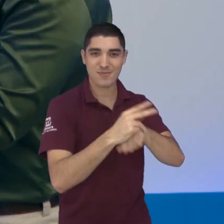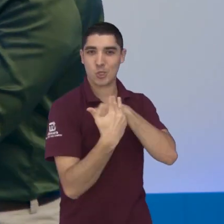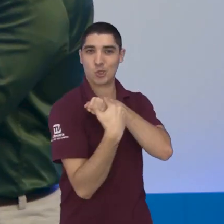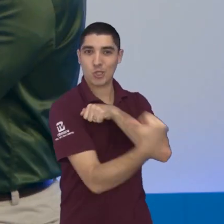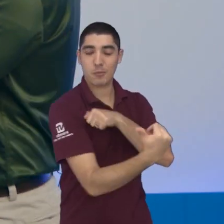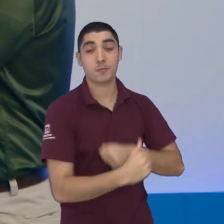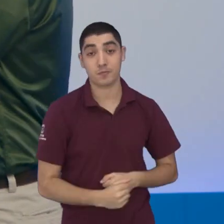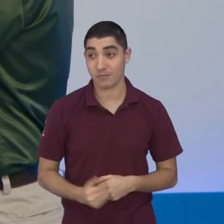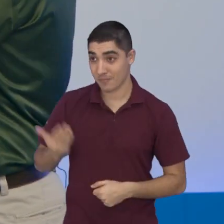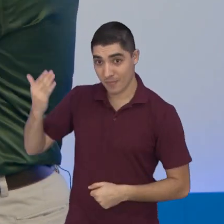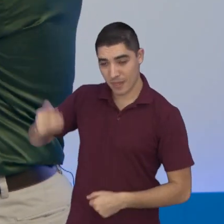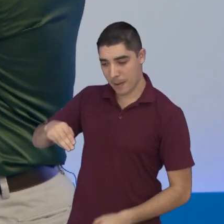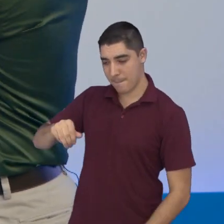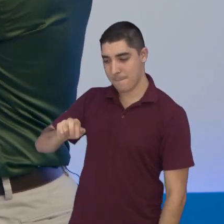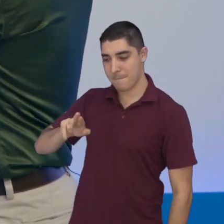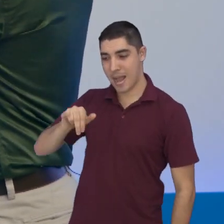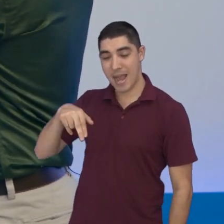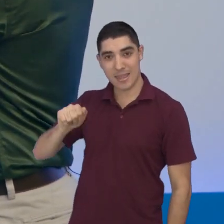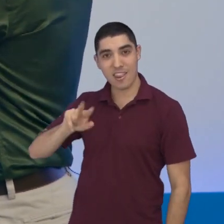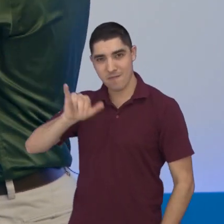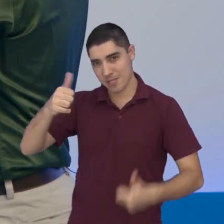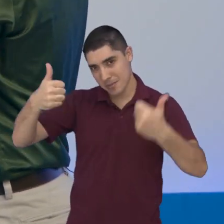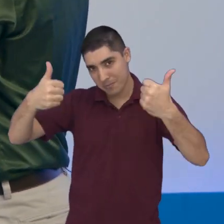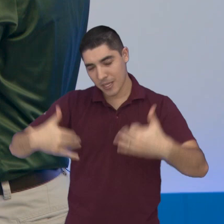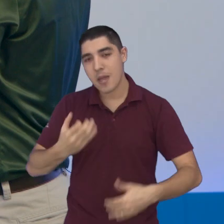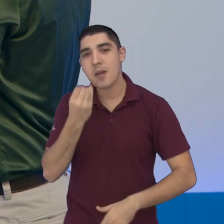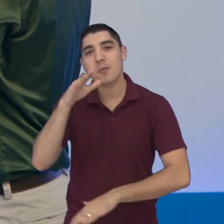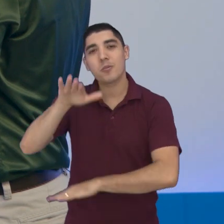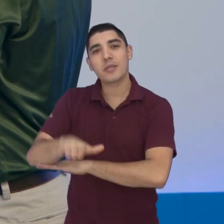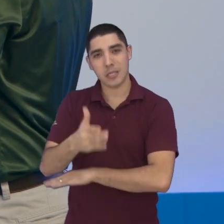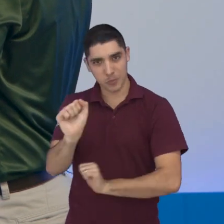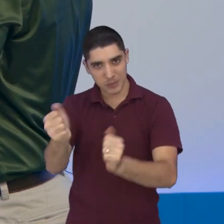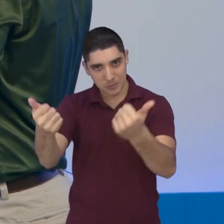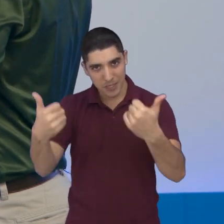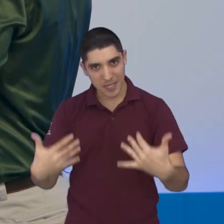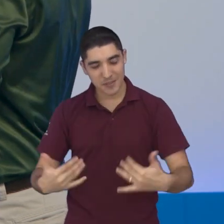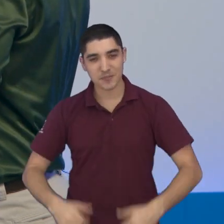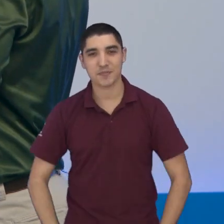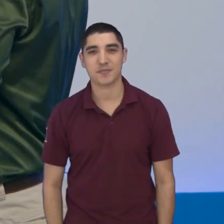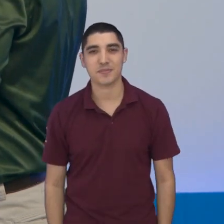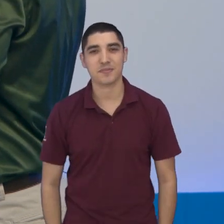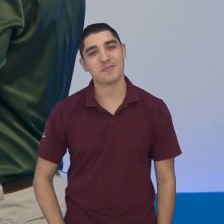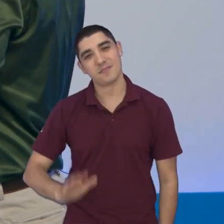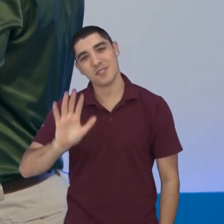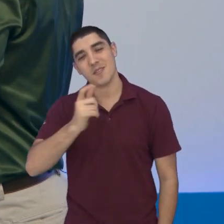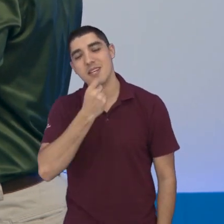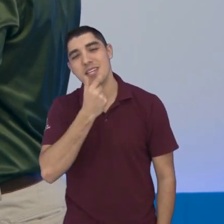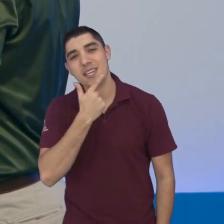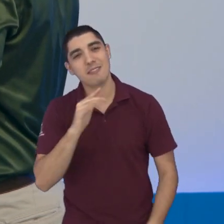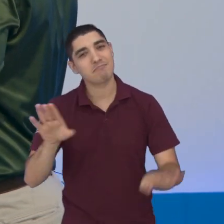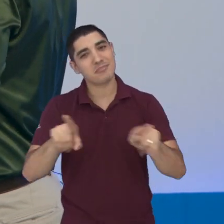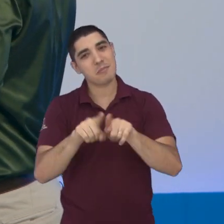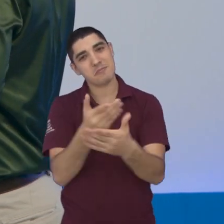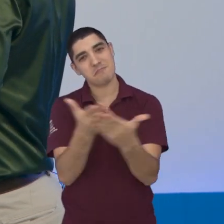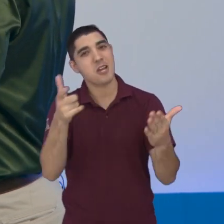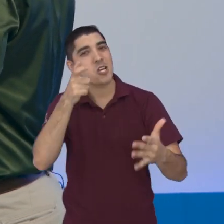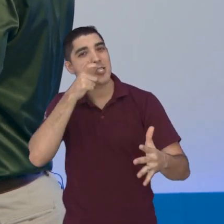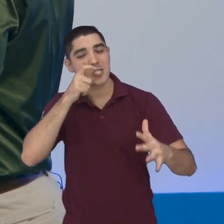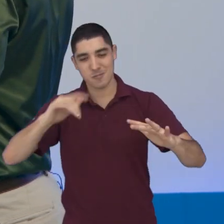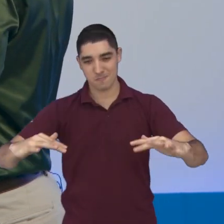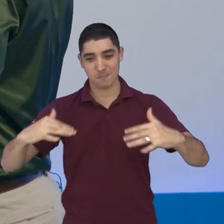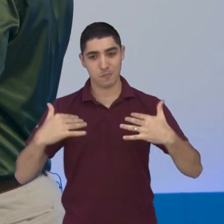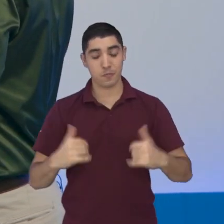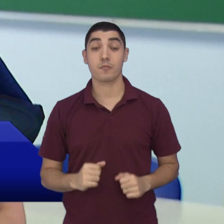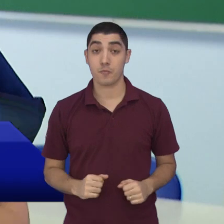pra gente todas as orientações é a Marina Lima não é isso Marina boa tarde para você explica pra gente oi guerra oi para você acompanhando o